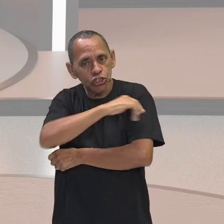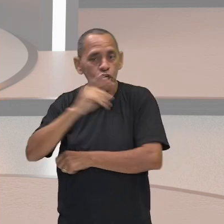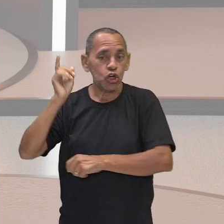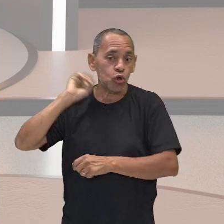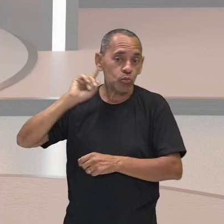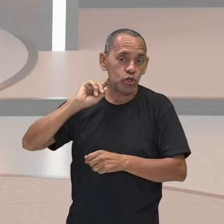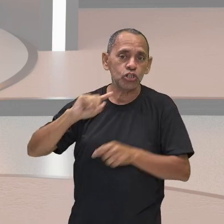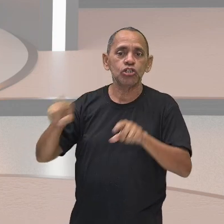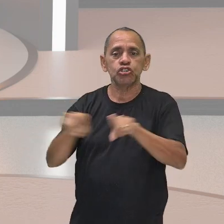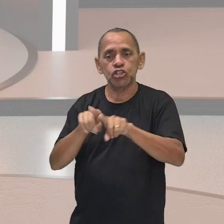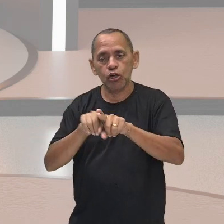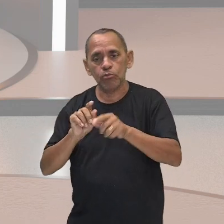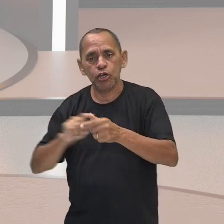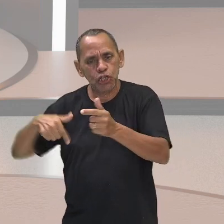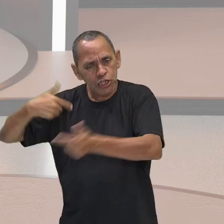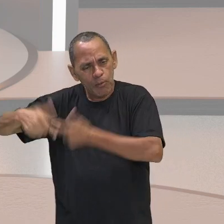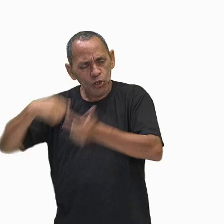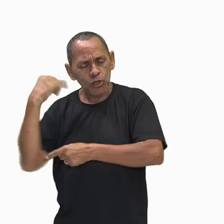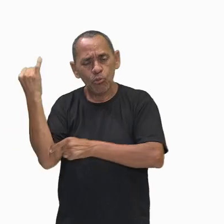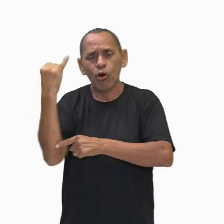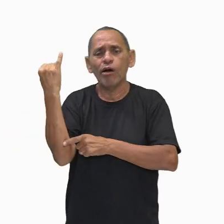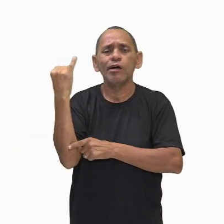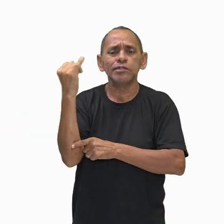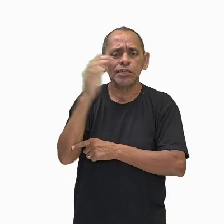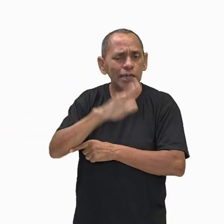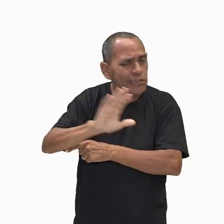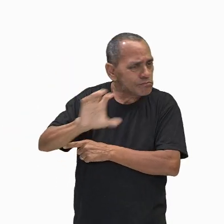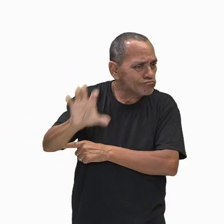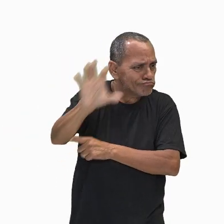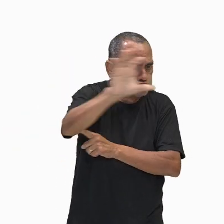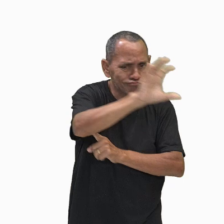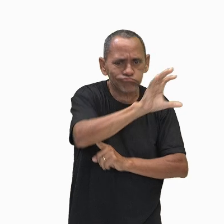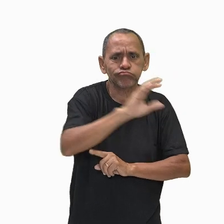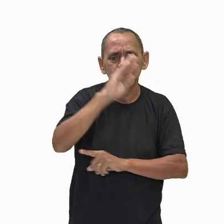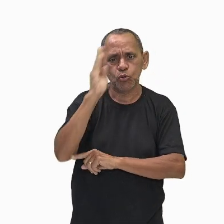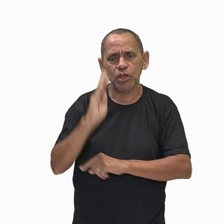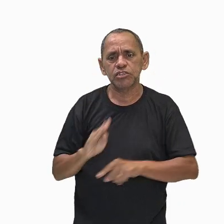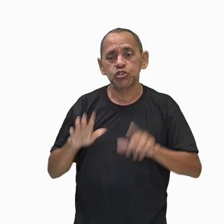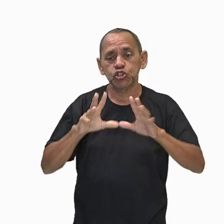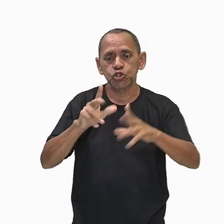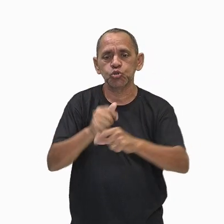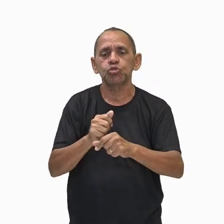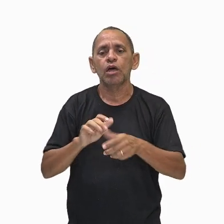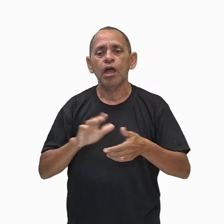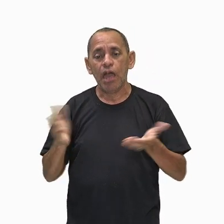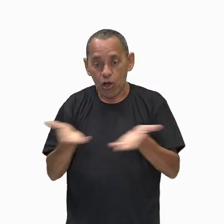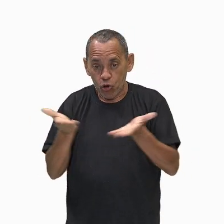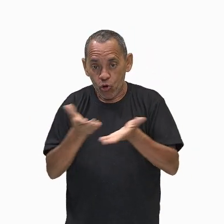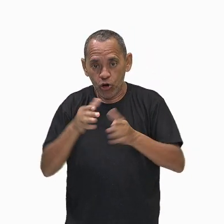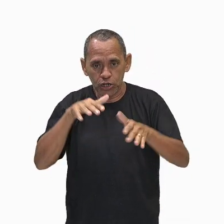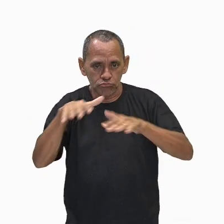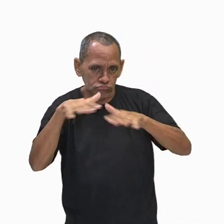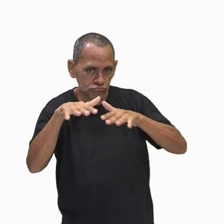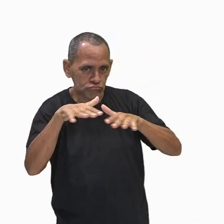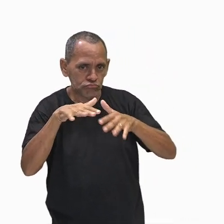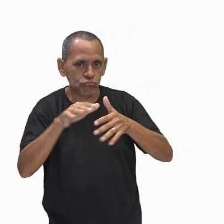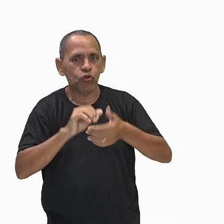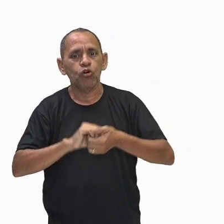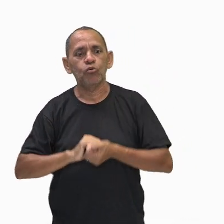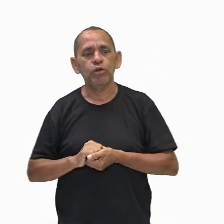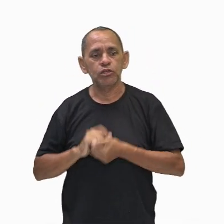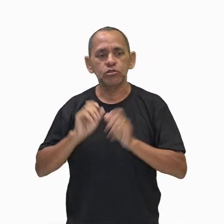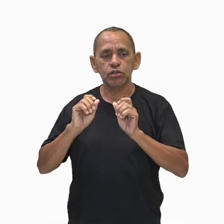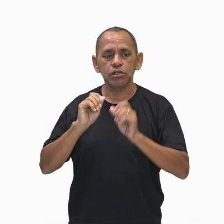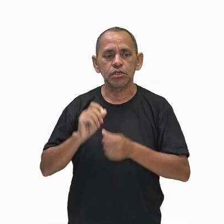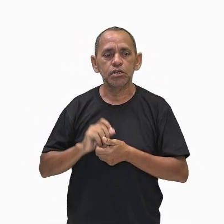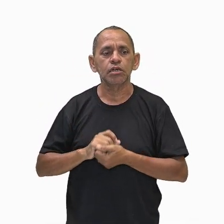assim como no Nordeste, então, do Brasil. Vamos, então, agora falar sobre aí o movimento republicano, tá? As ideias republicanas, elas